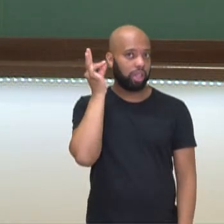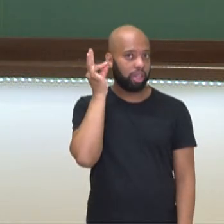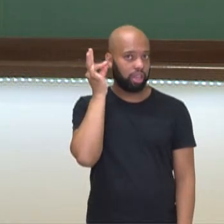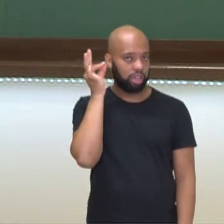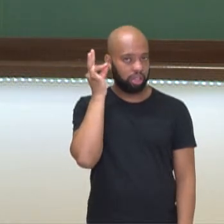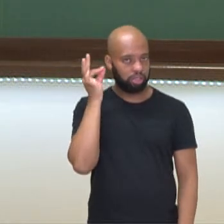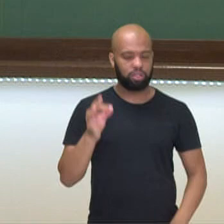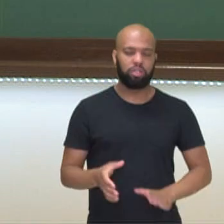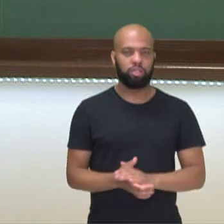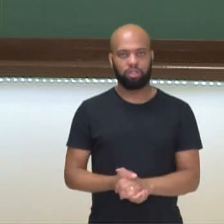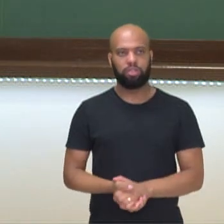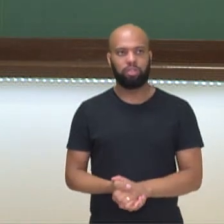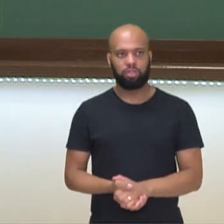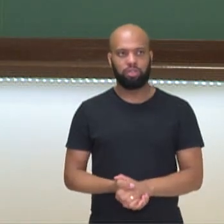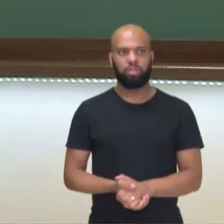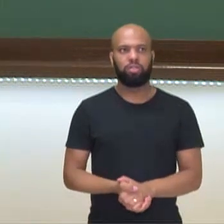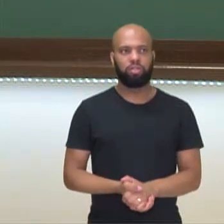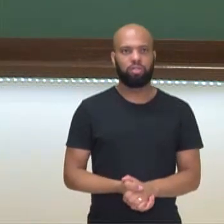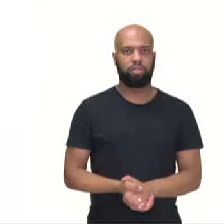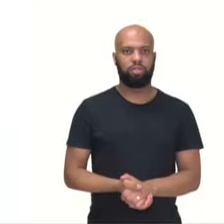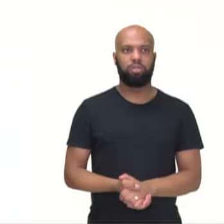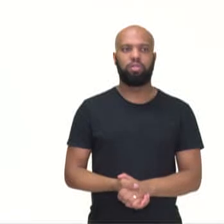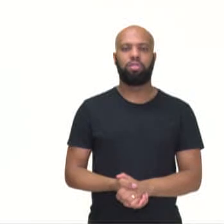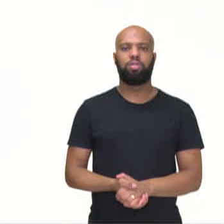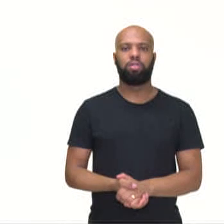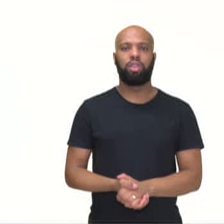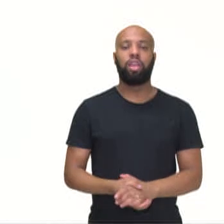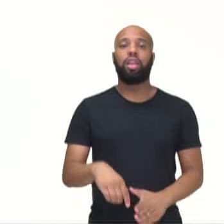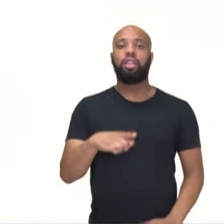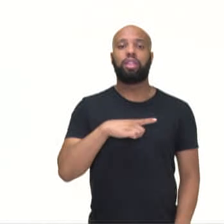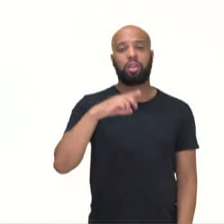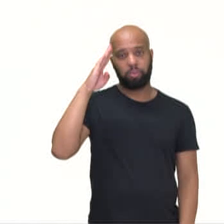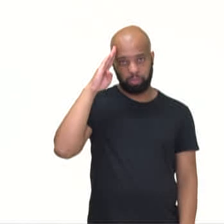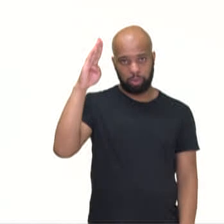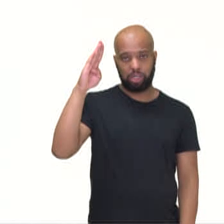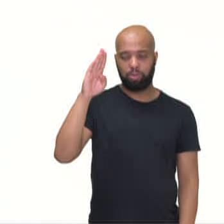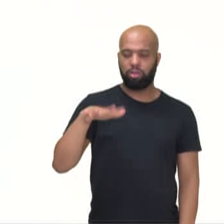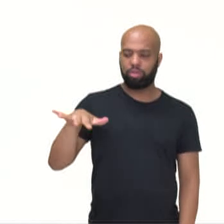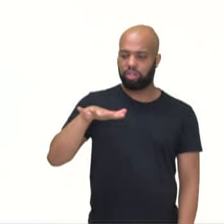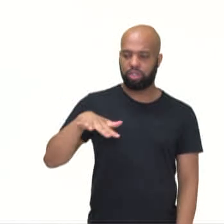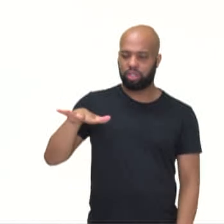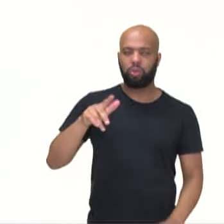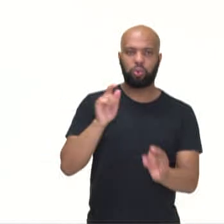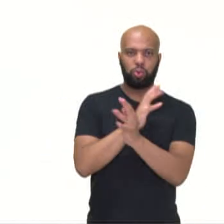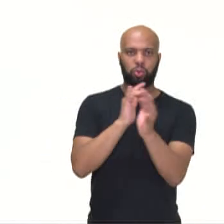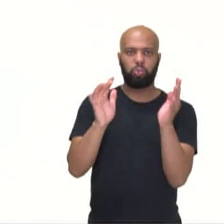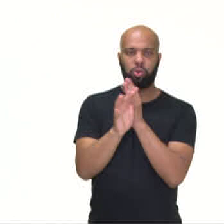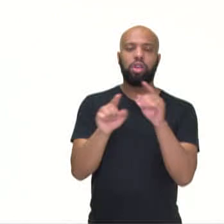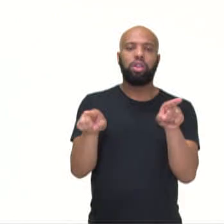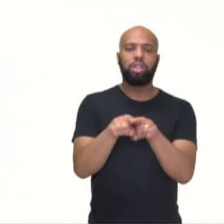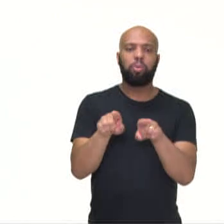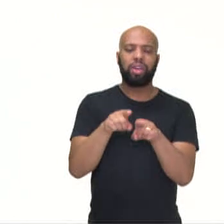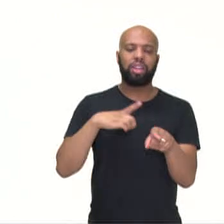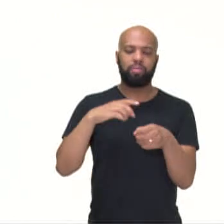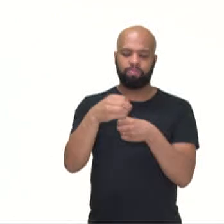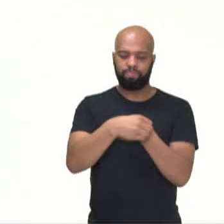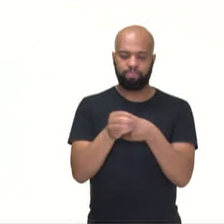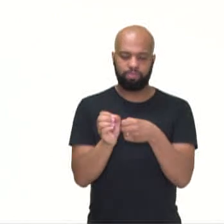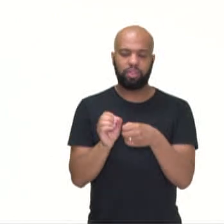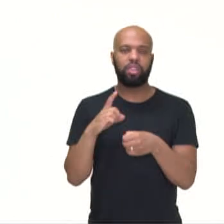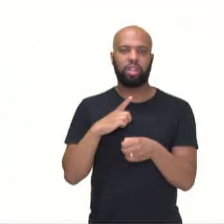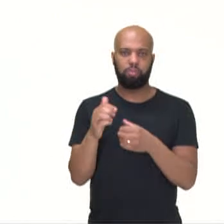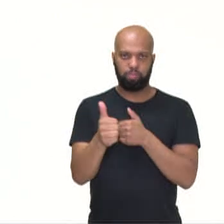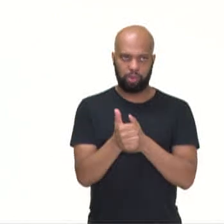Campos Gerais, tá ok? Incluindo os principais centros urbanos e os seus municípios de entorno, e áreas de esvaziamento que